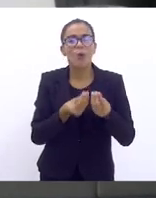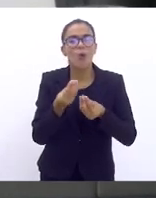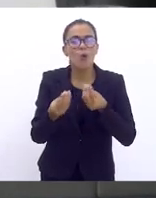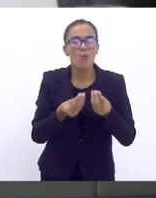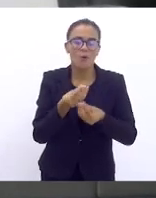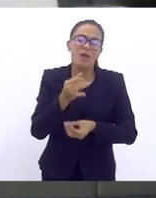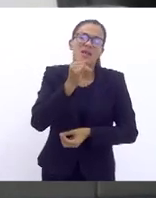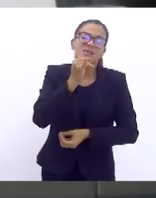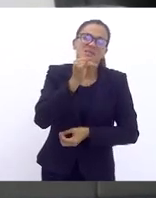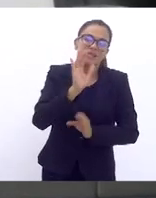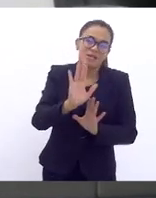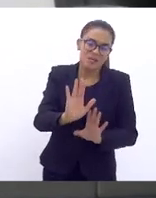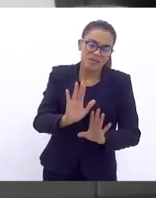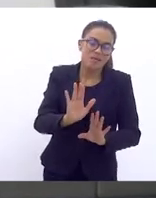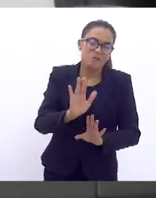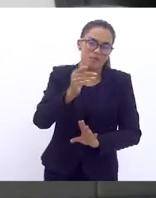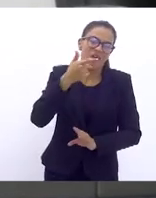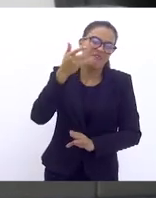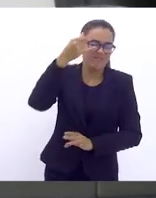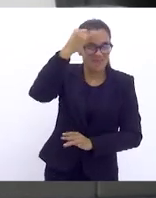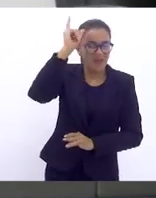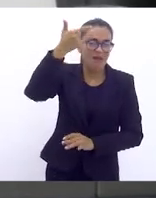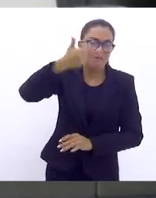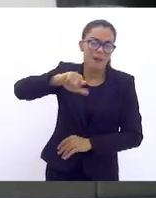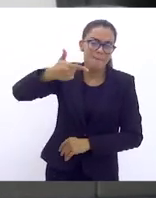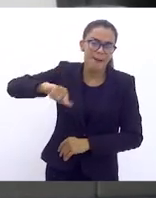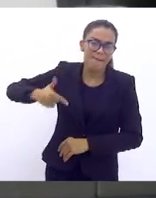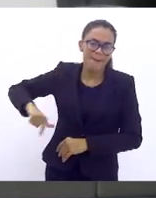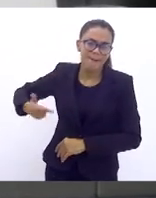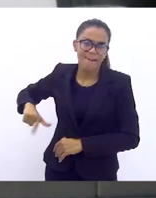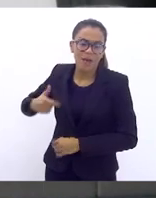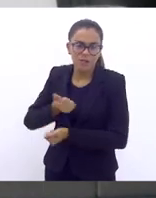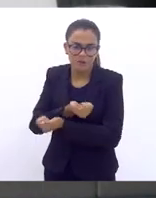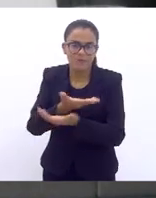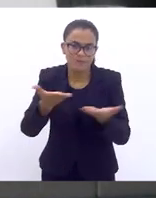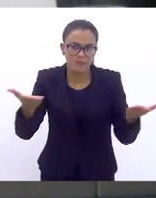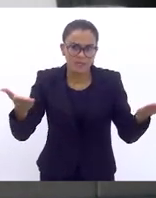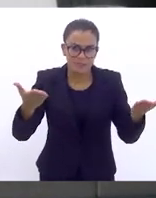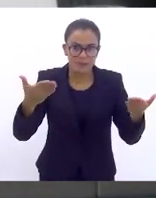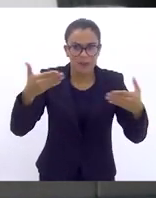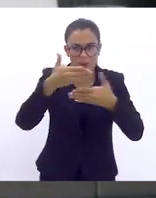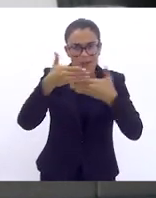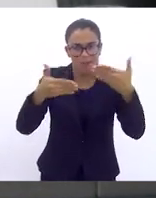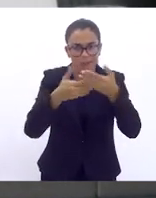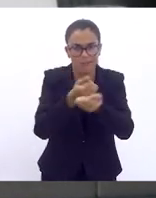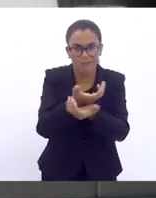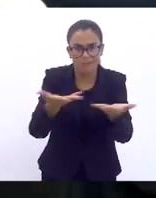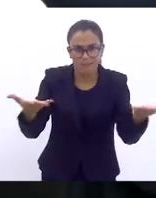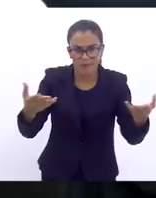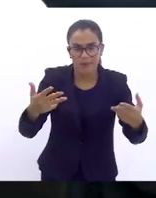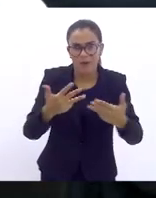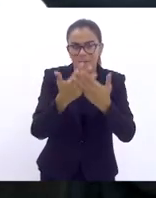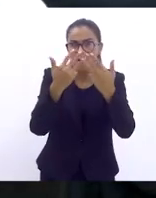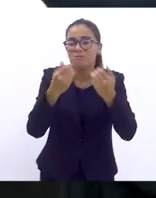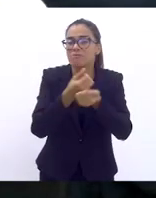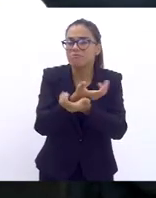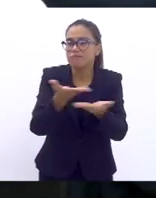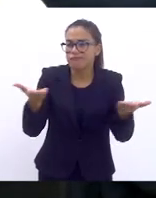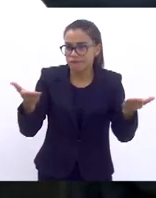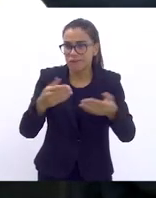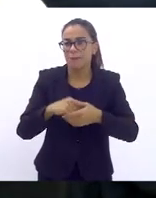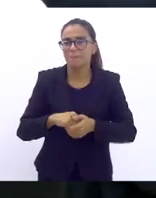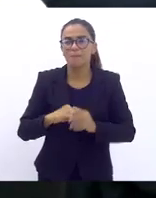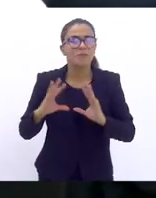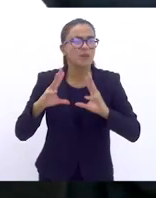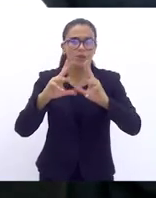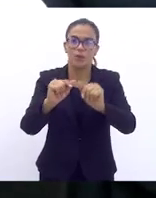vou dar um exemplo para não ficar me repetindo aqui nós vamos disponibilizar apresentação depois para comissão para todos os